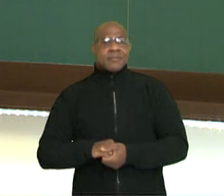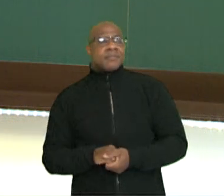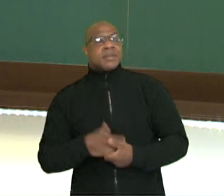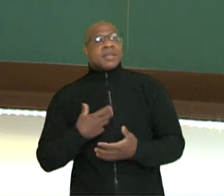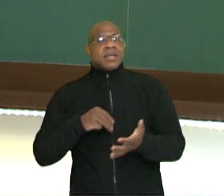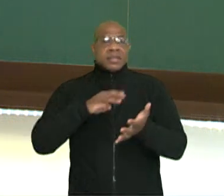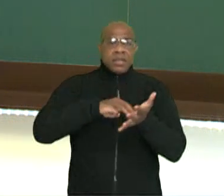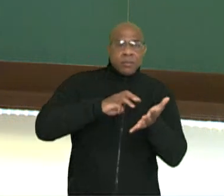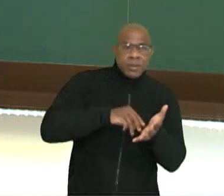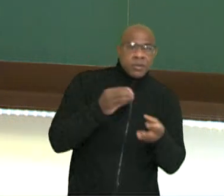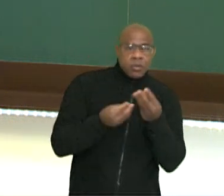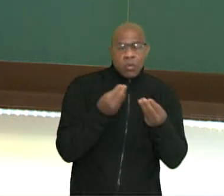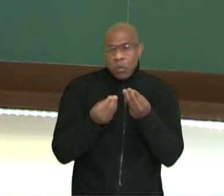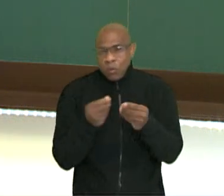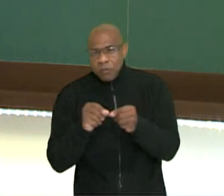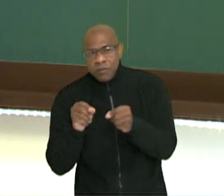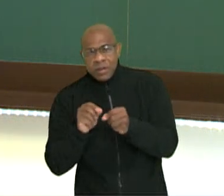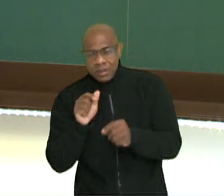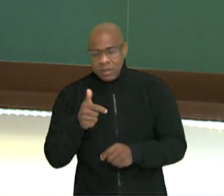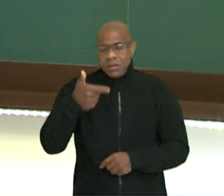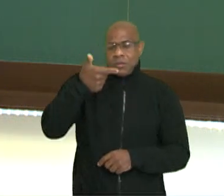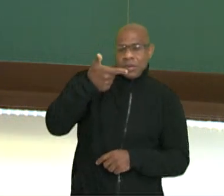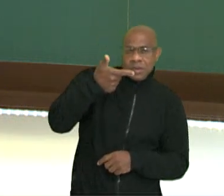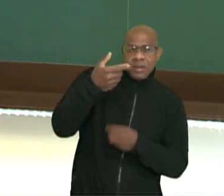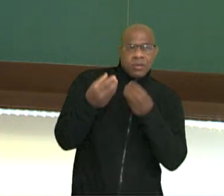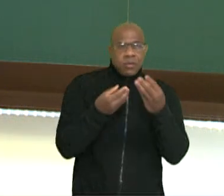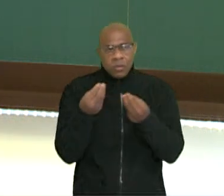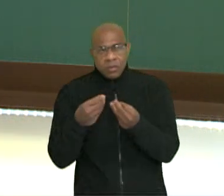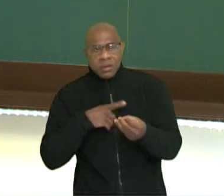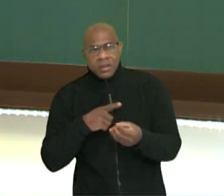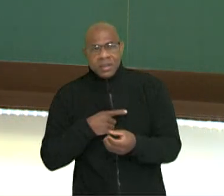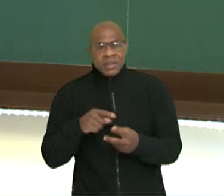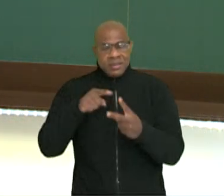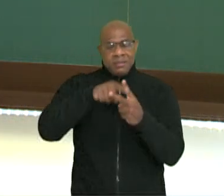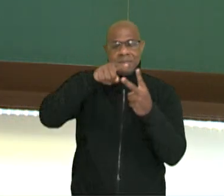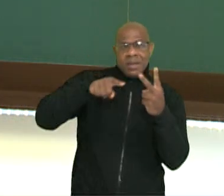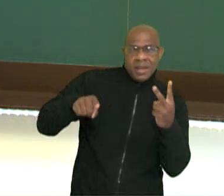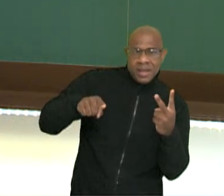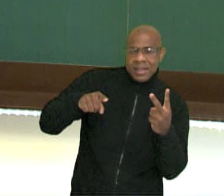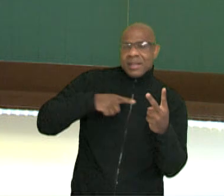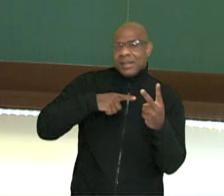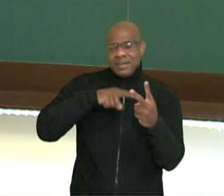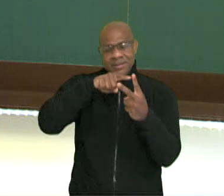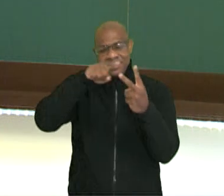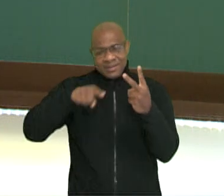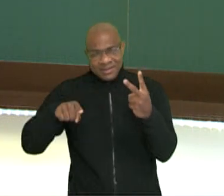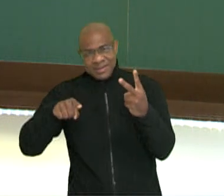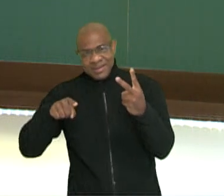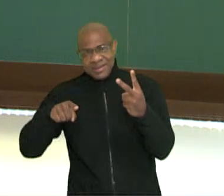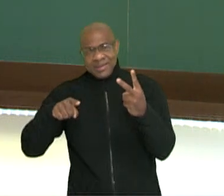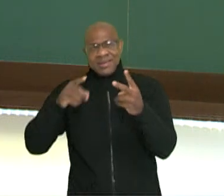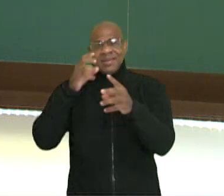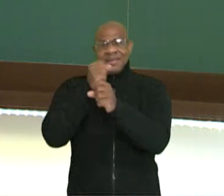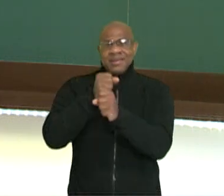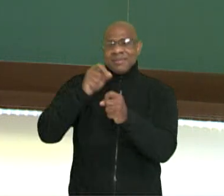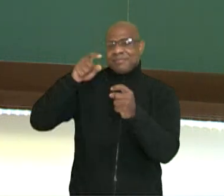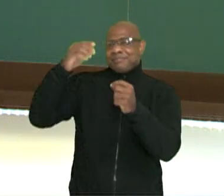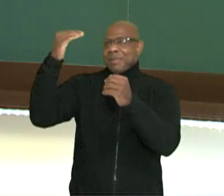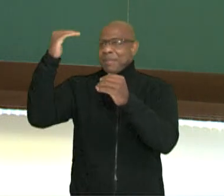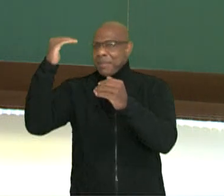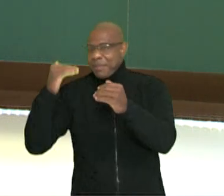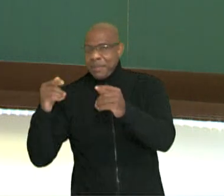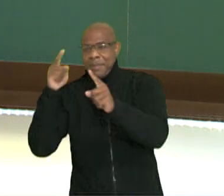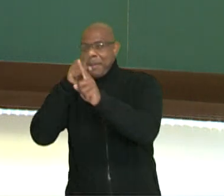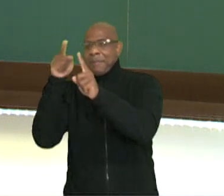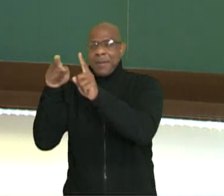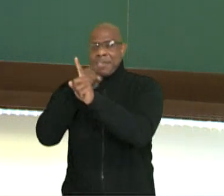de completar quadrados, você tem soma e produto, você tem Bhaskara e delta, você tem fatoração, você tem